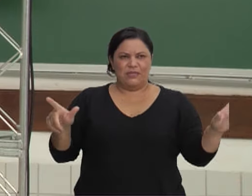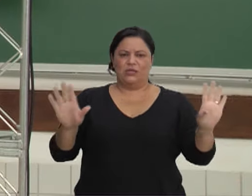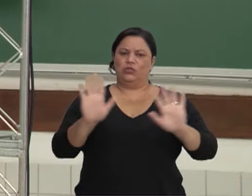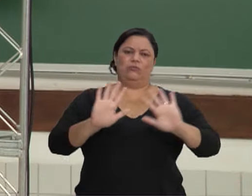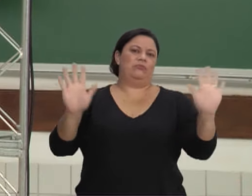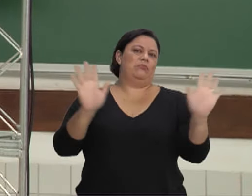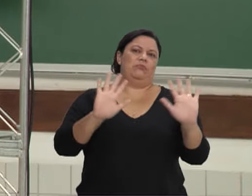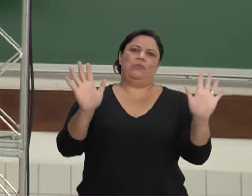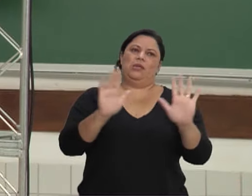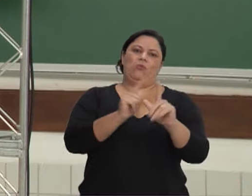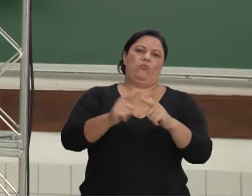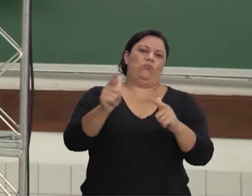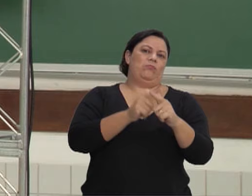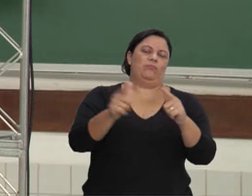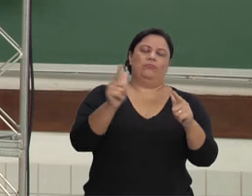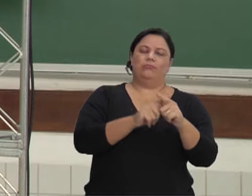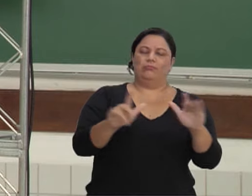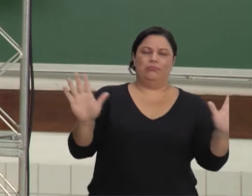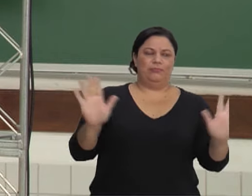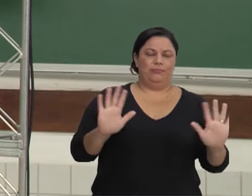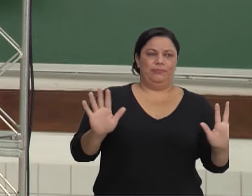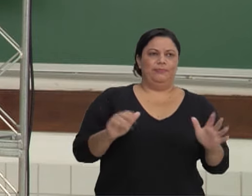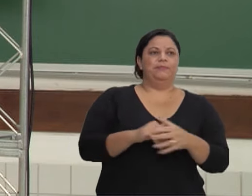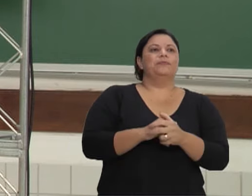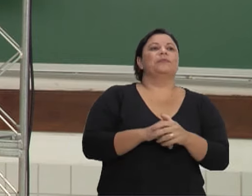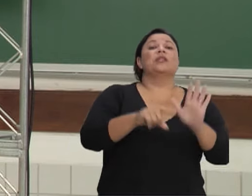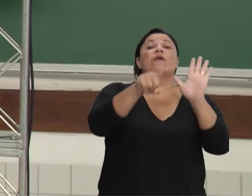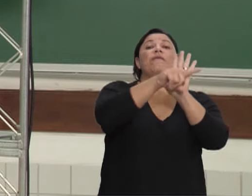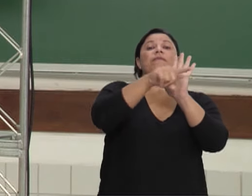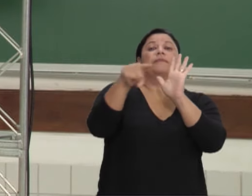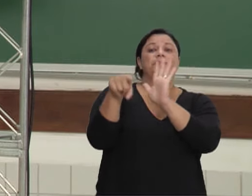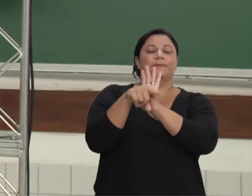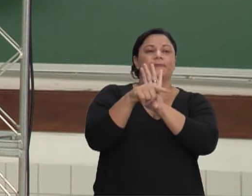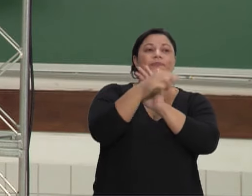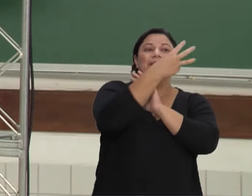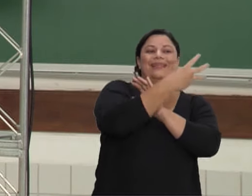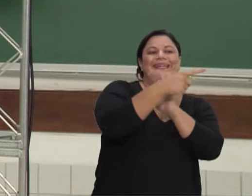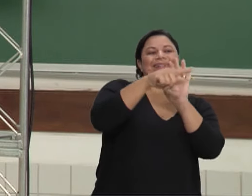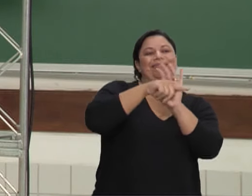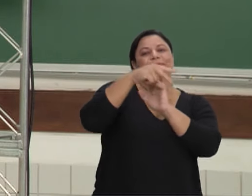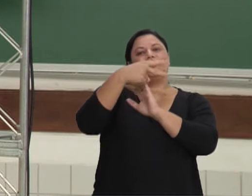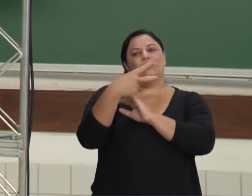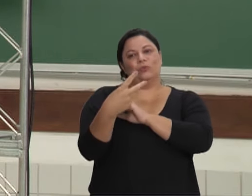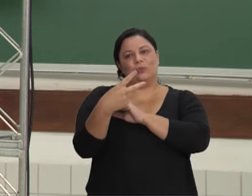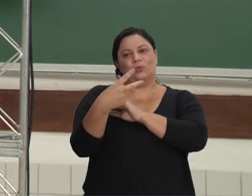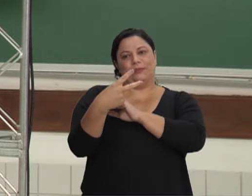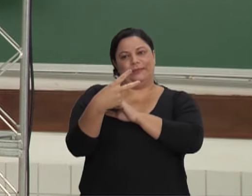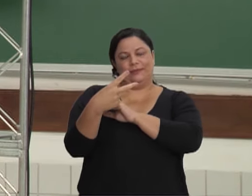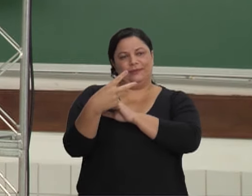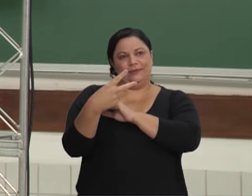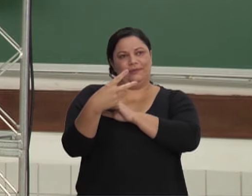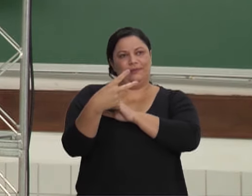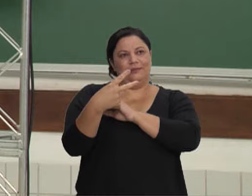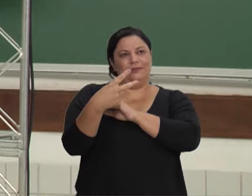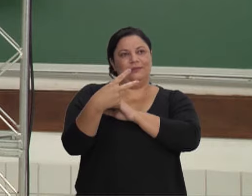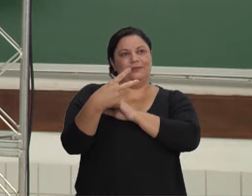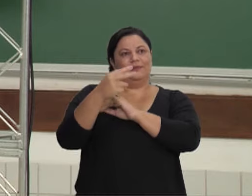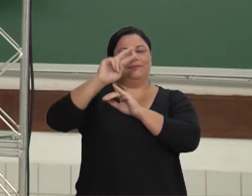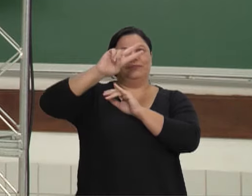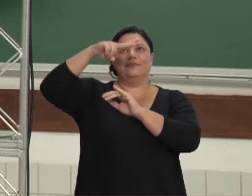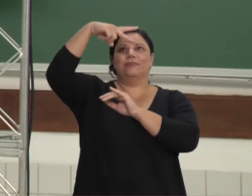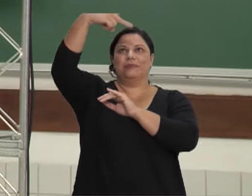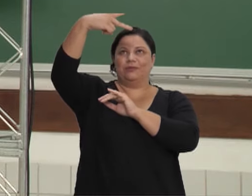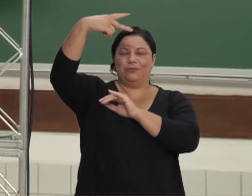Então, vamos lá. Vou fazer aqui a subtração, 3 menos 2 elevado ao quadrado, 1